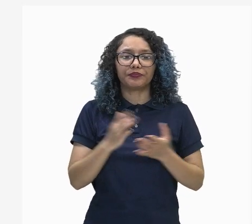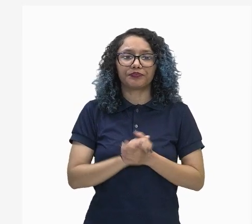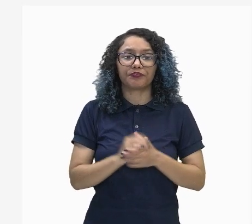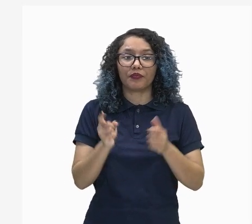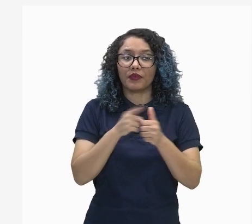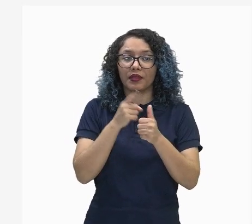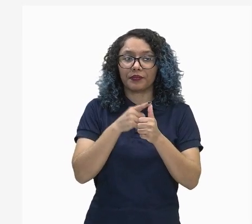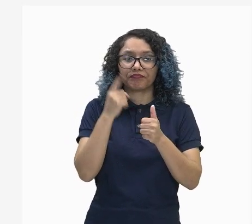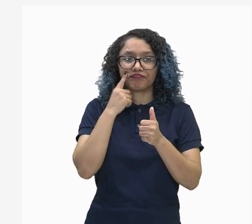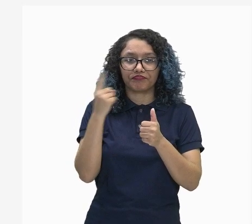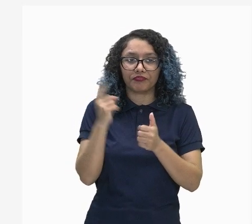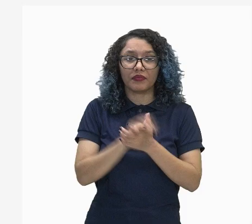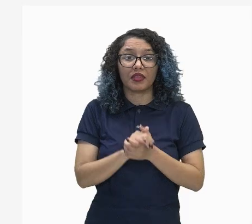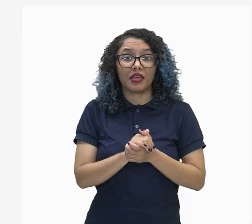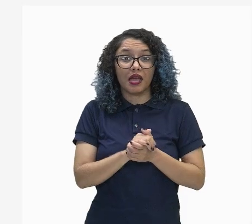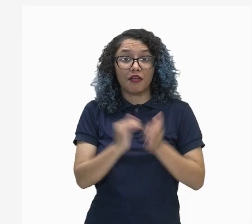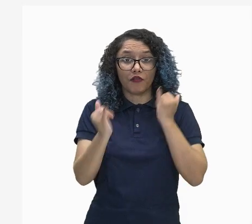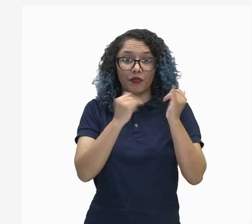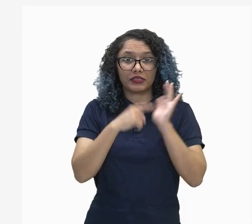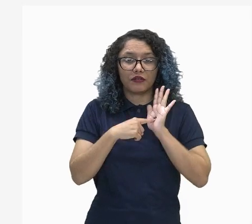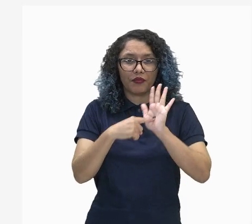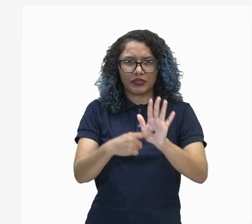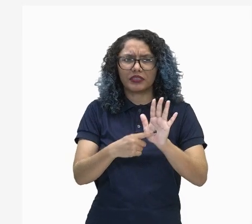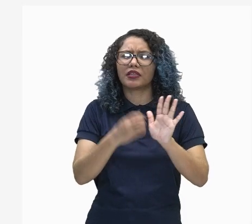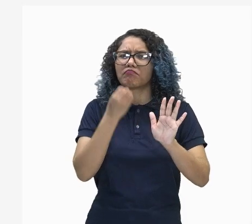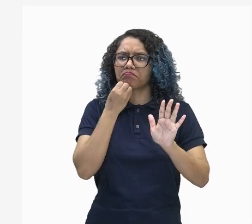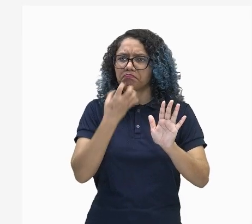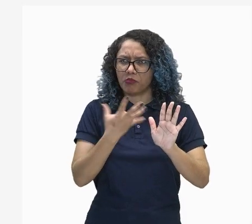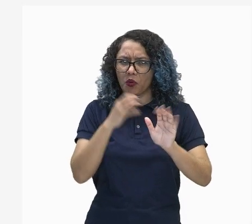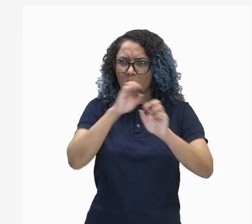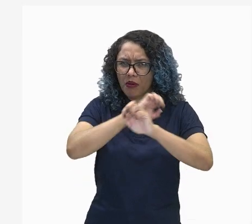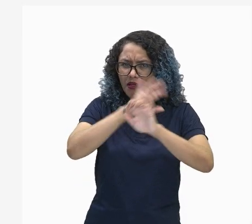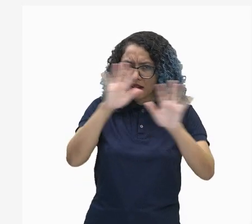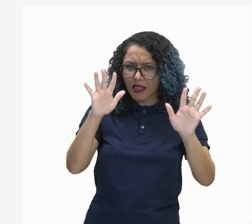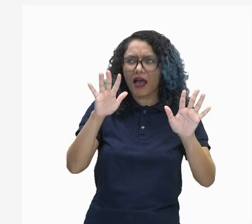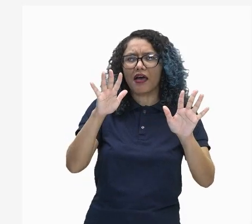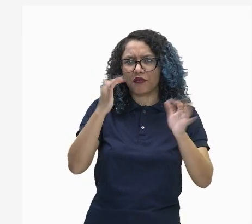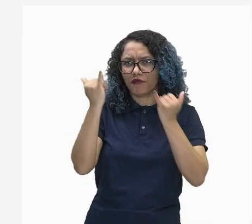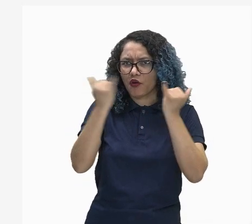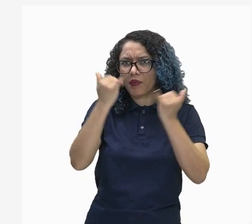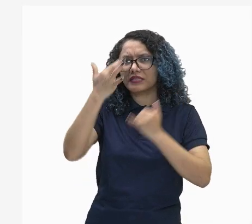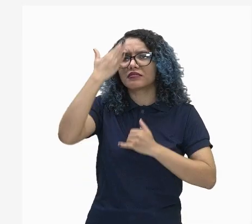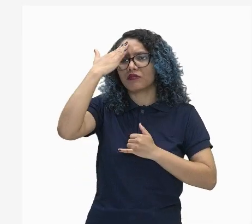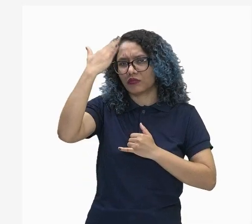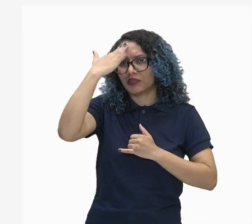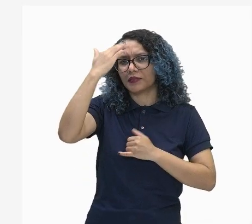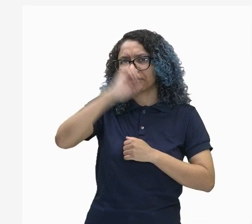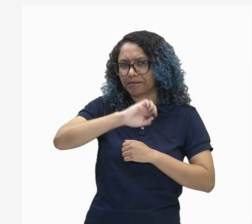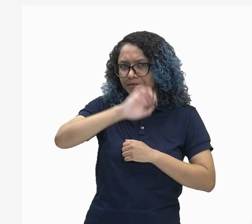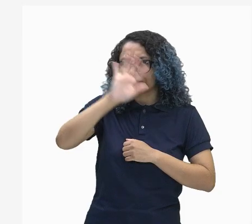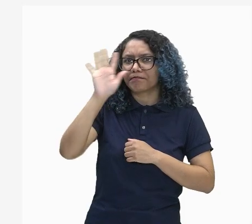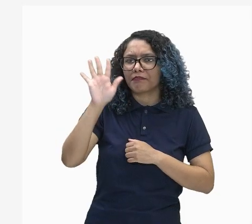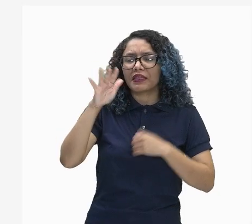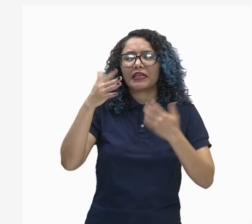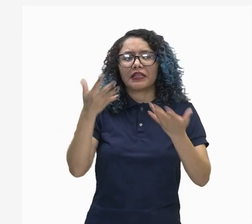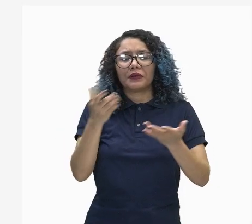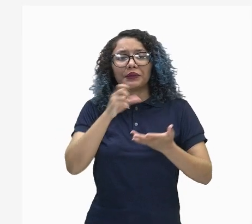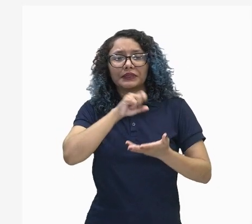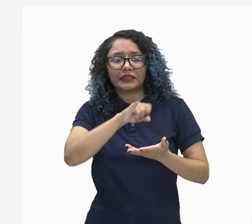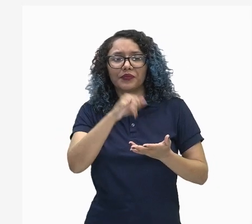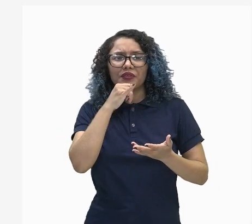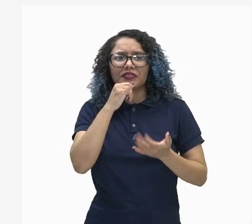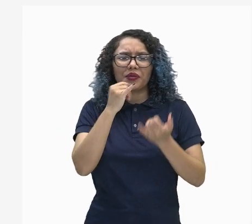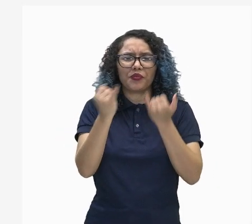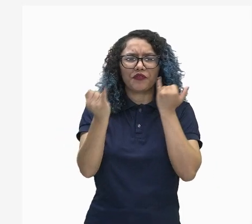apresentam informações de maneira eficaz e ajudam na compreensão dos dados, certo? Então, quando você tem ali vários